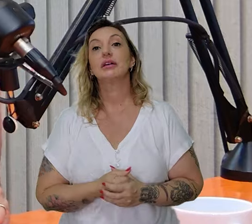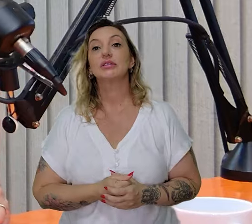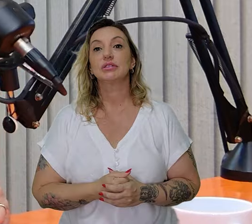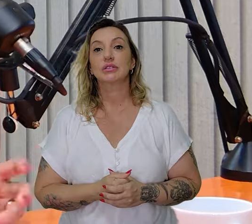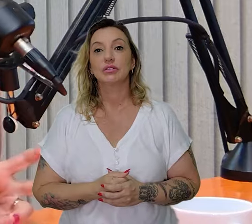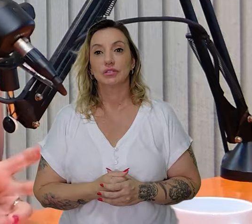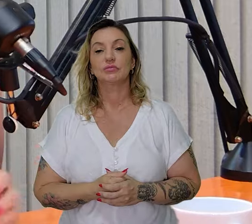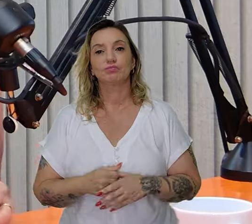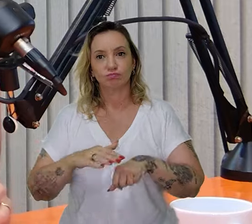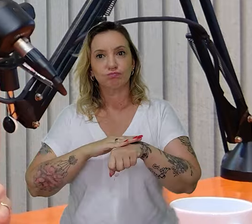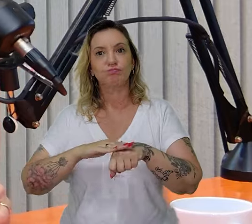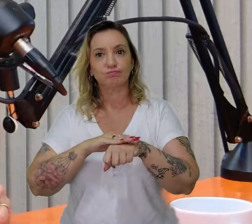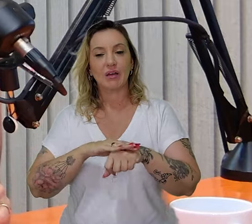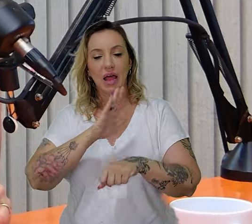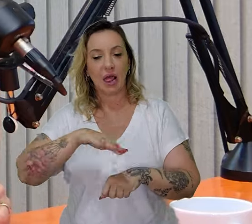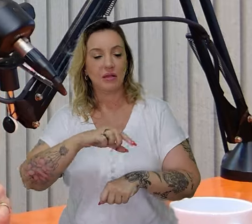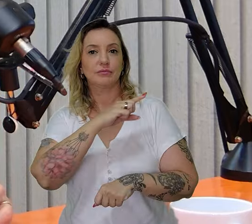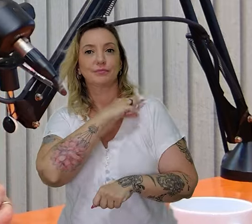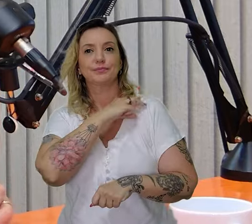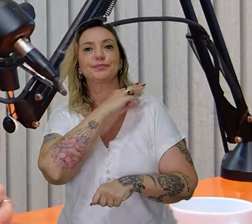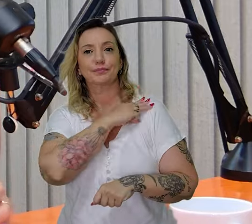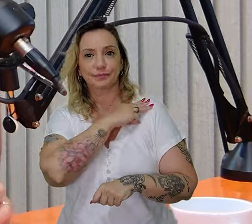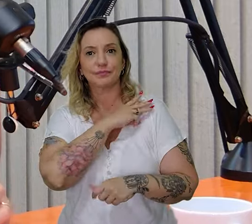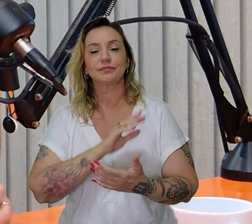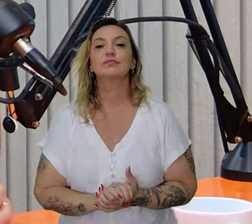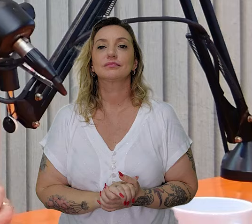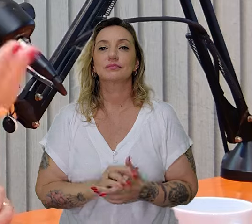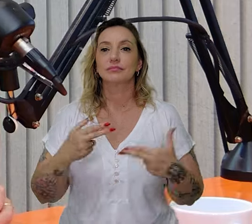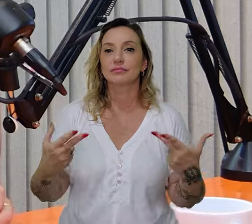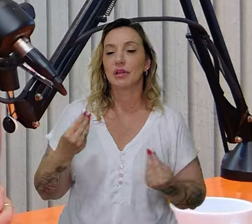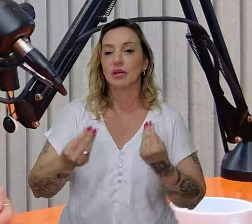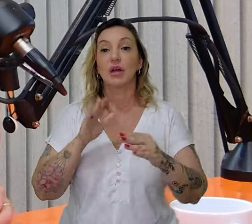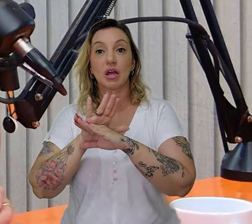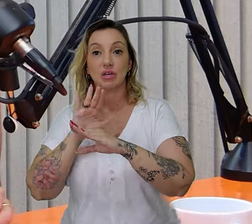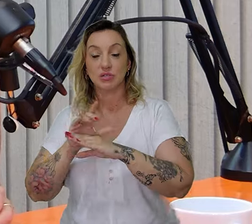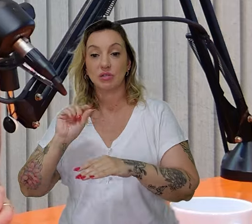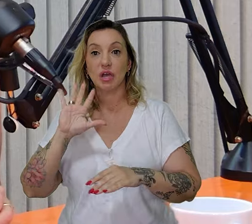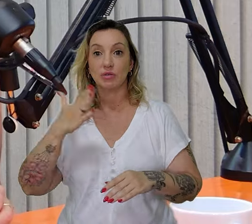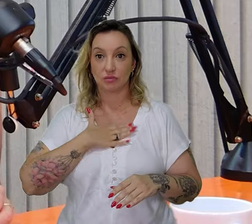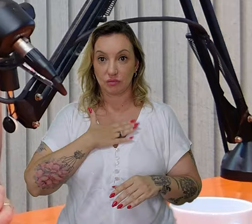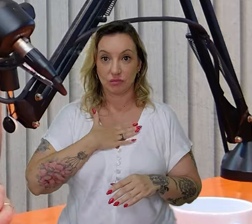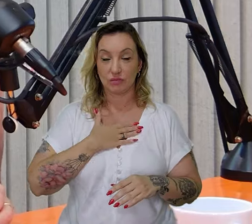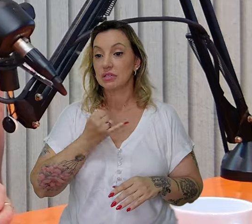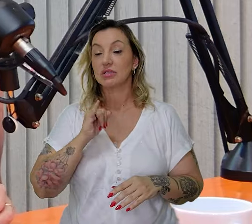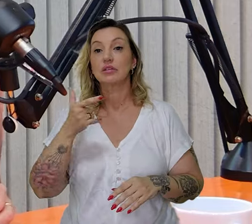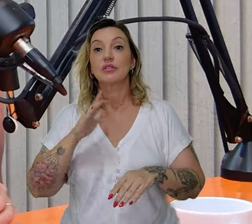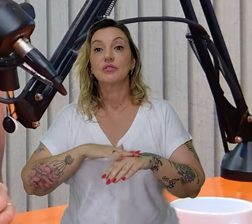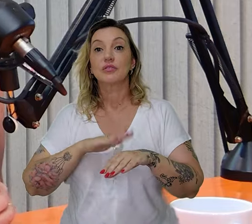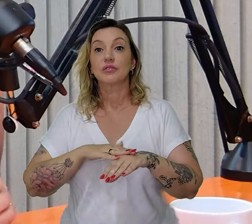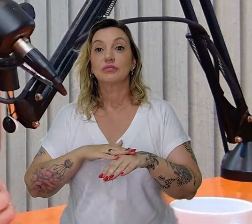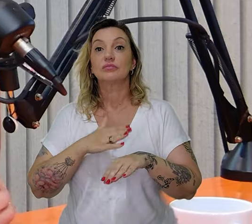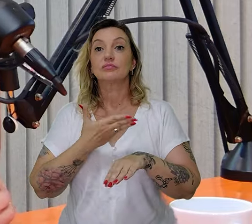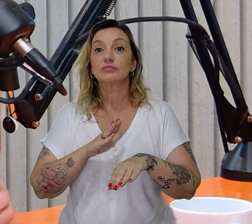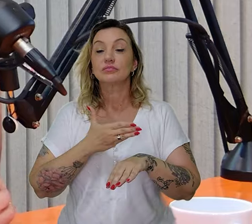falo muito com o ensino médio né Falando de de tendências de como ajudar isso que aconteceu comigo né de se eu não tivesse feito esse